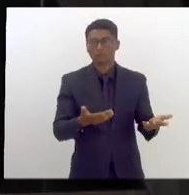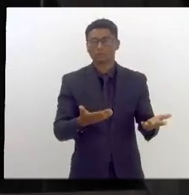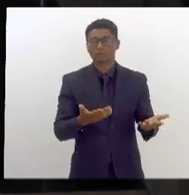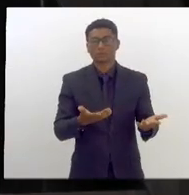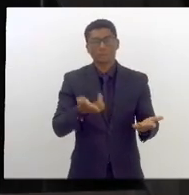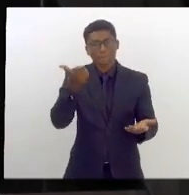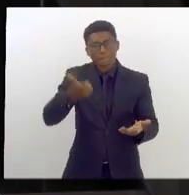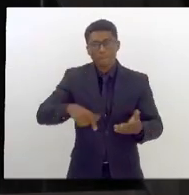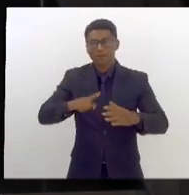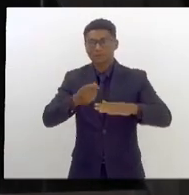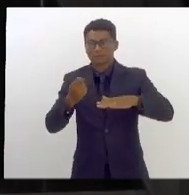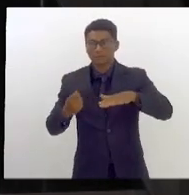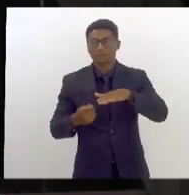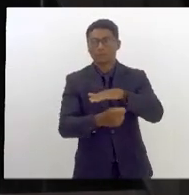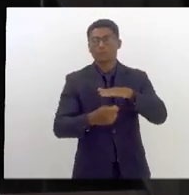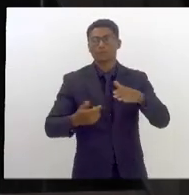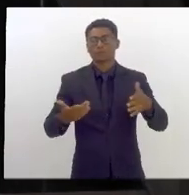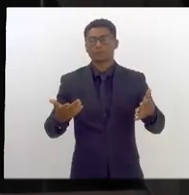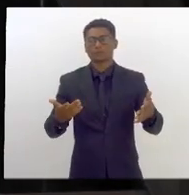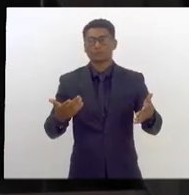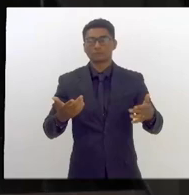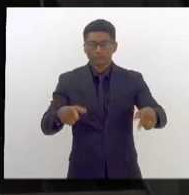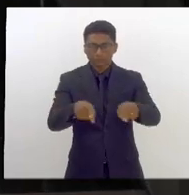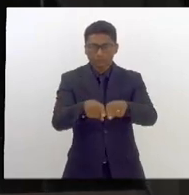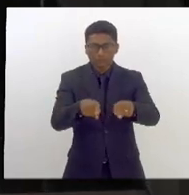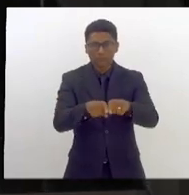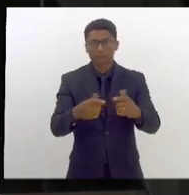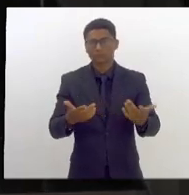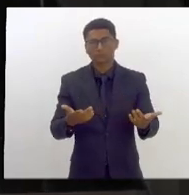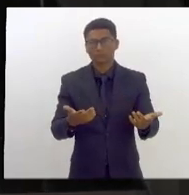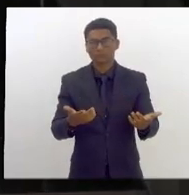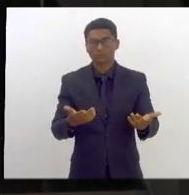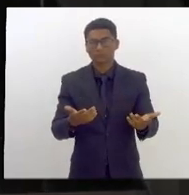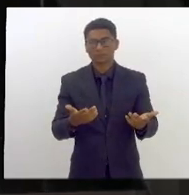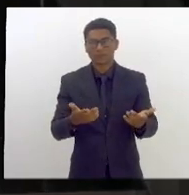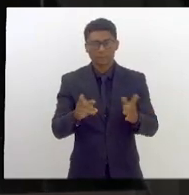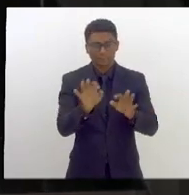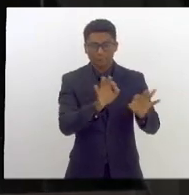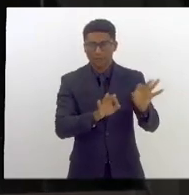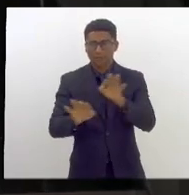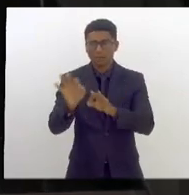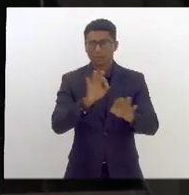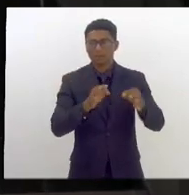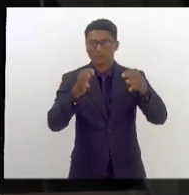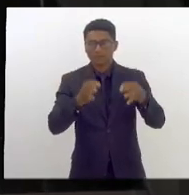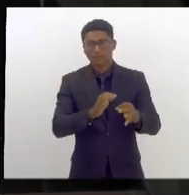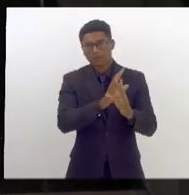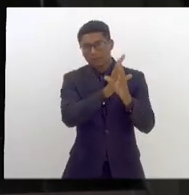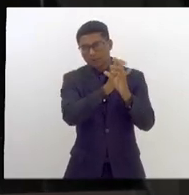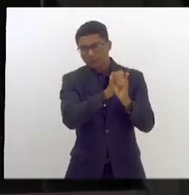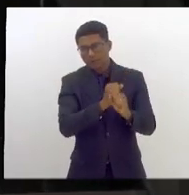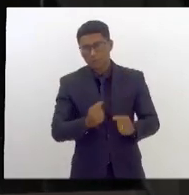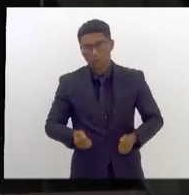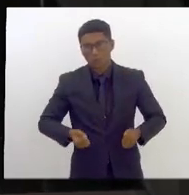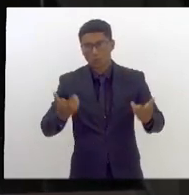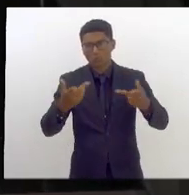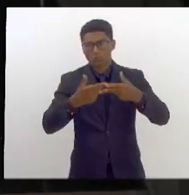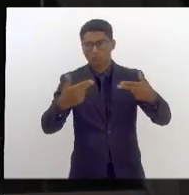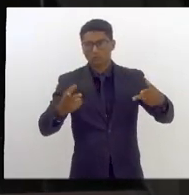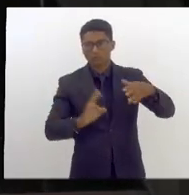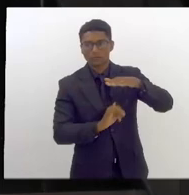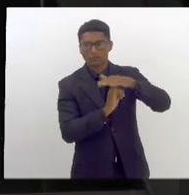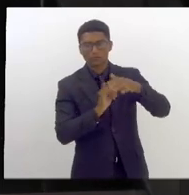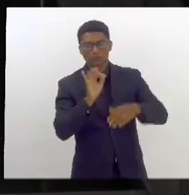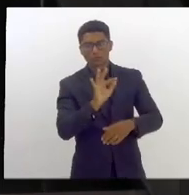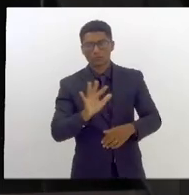mais investimentos permita Honrar de maneira mais mais planejada as despesas de custeio das nossas instituições federais